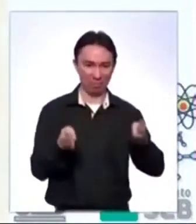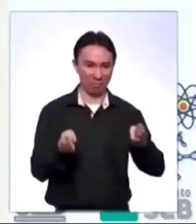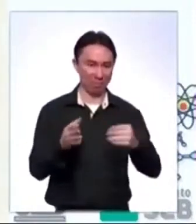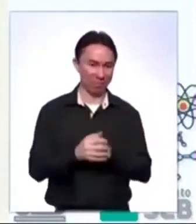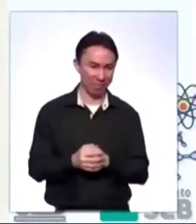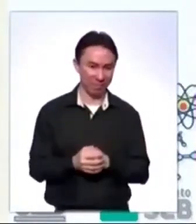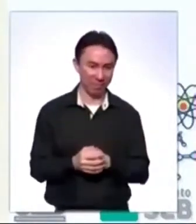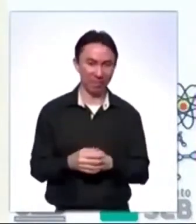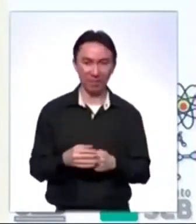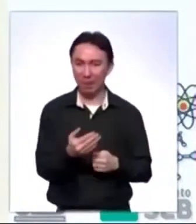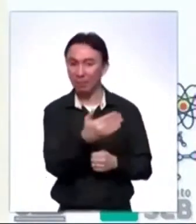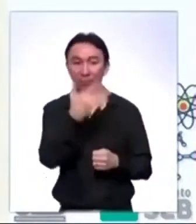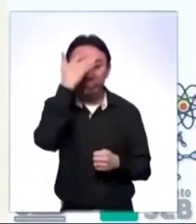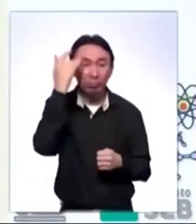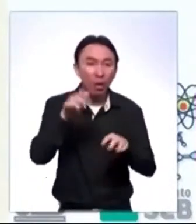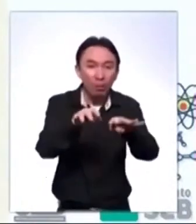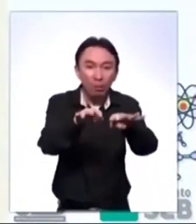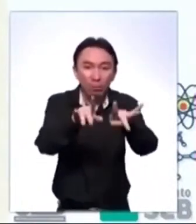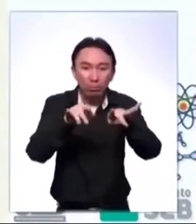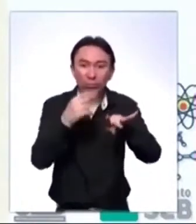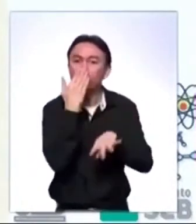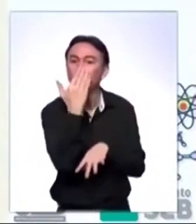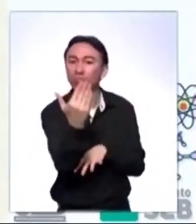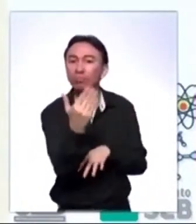A plateia fica em frente, ó.